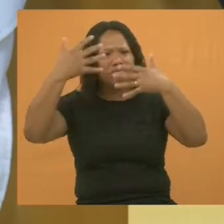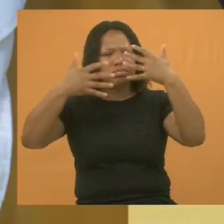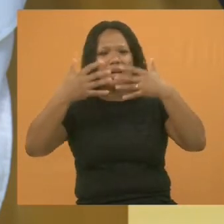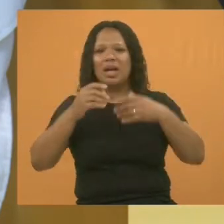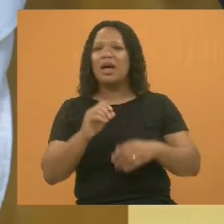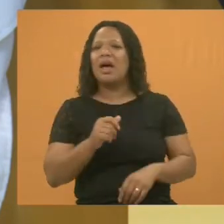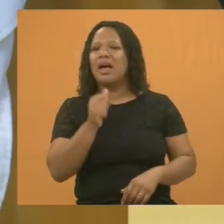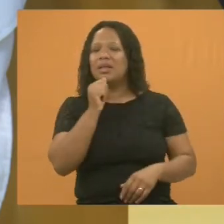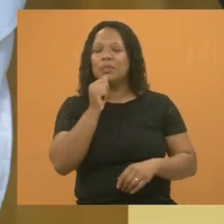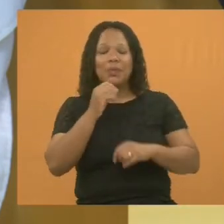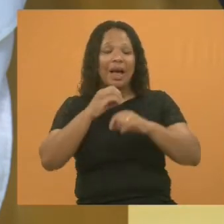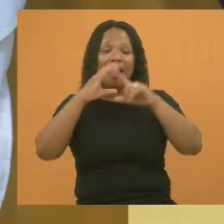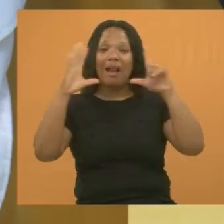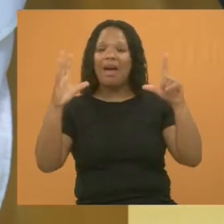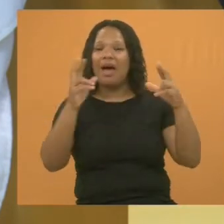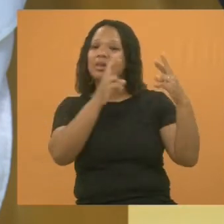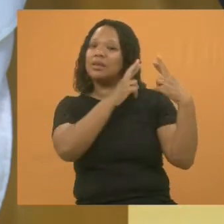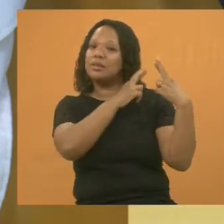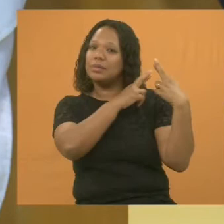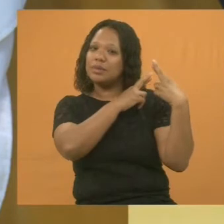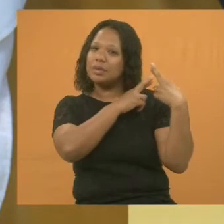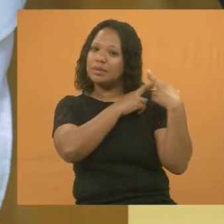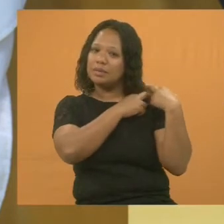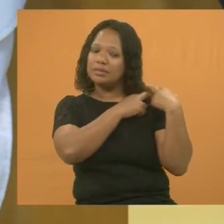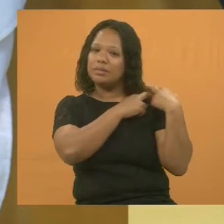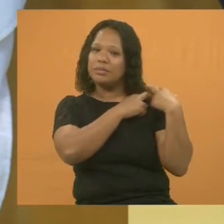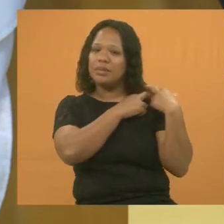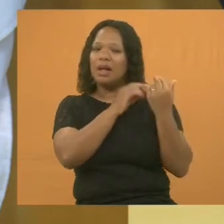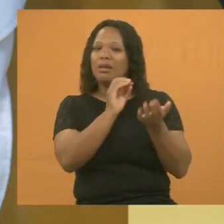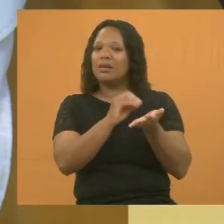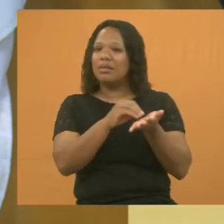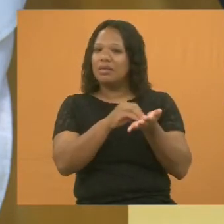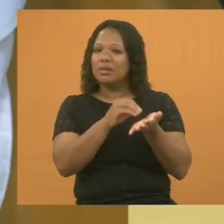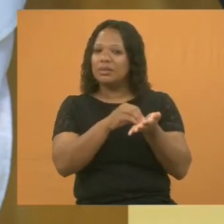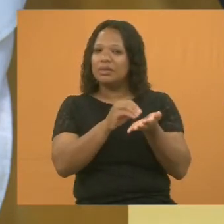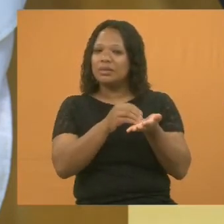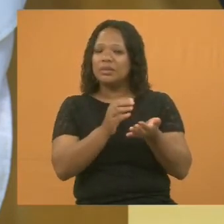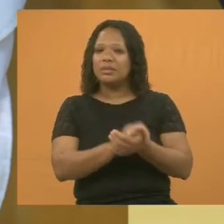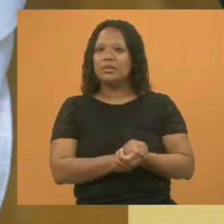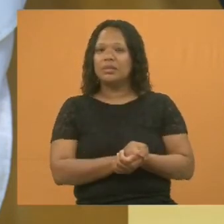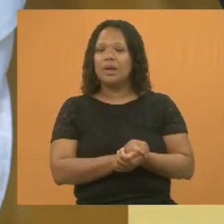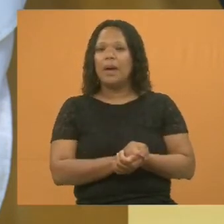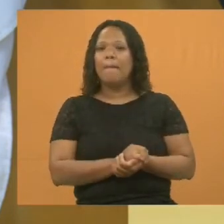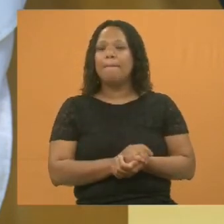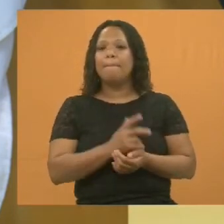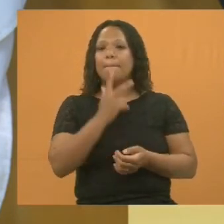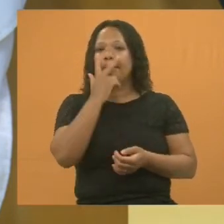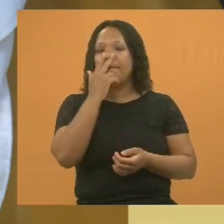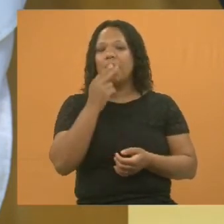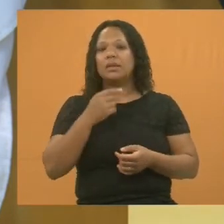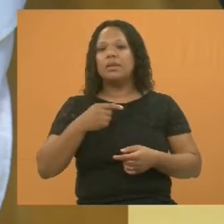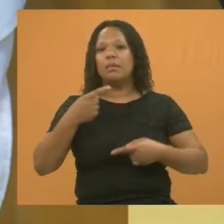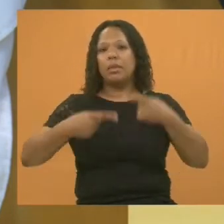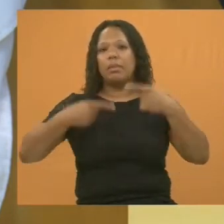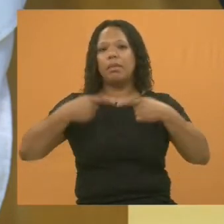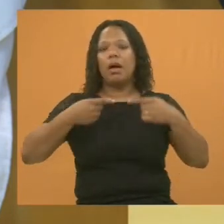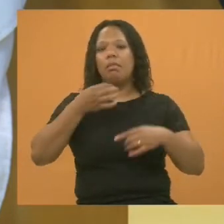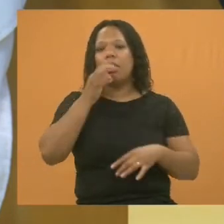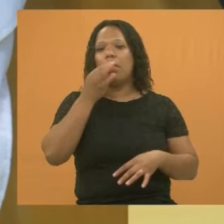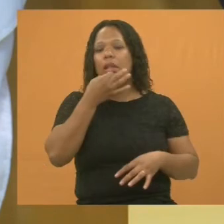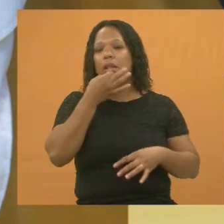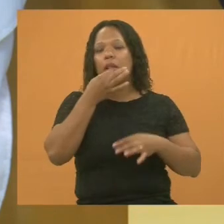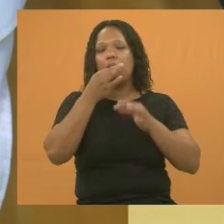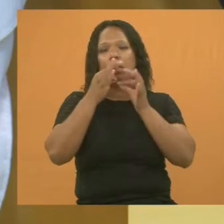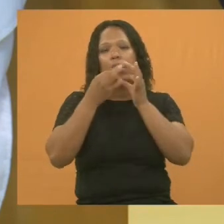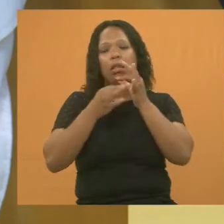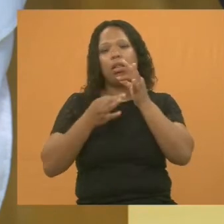funcionamento, responsabilidade e avaliação dele. Ele é quase que um discurso político que foi executado apenas